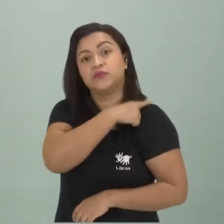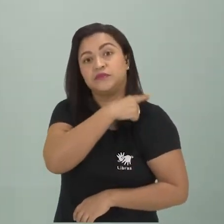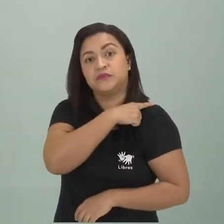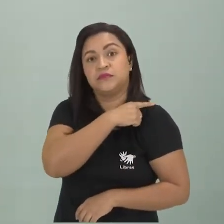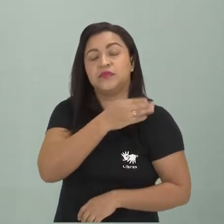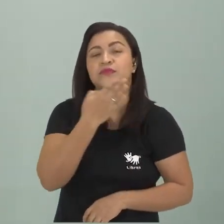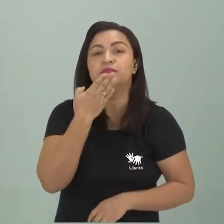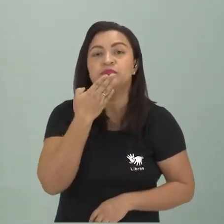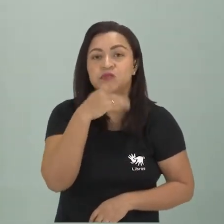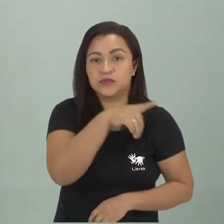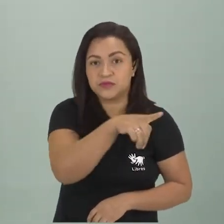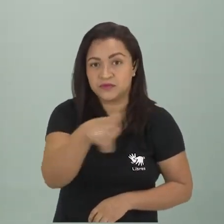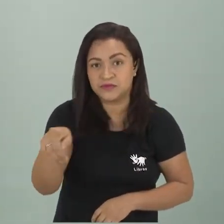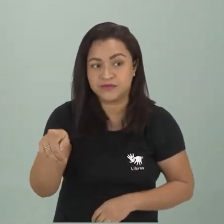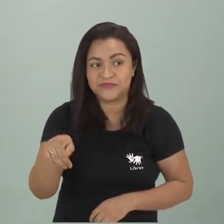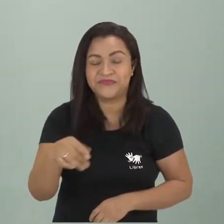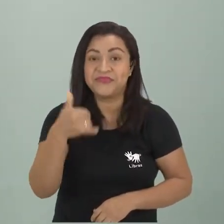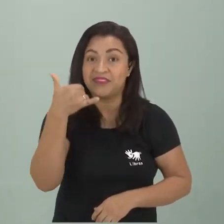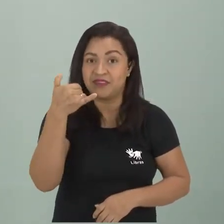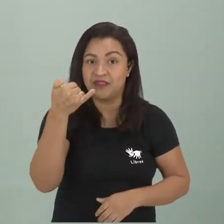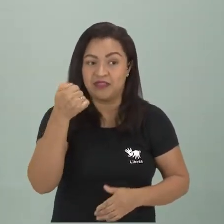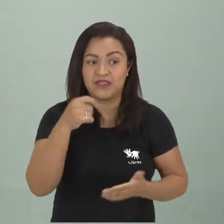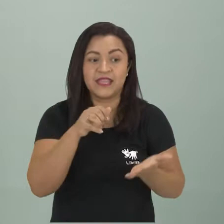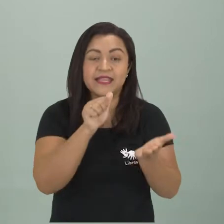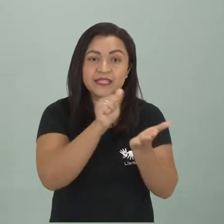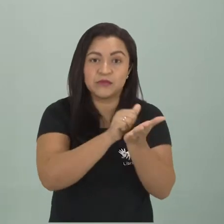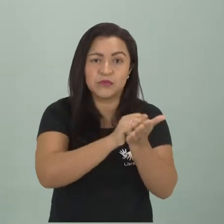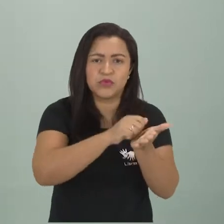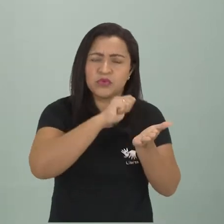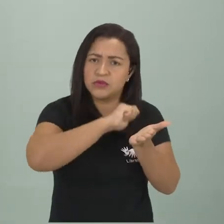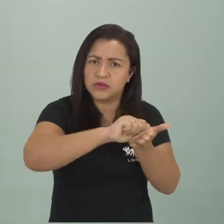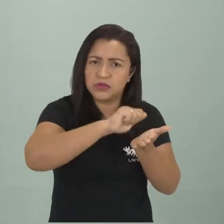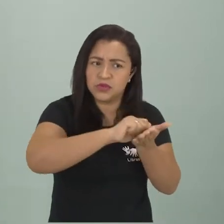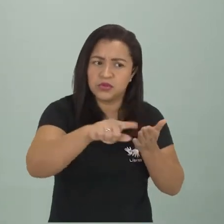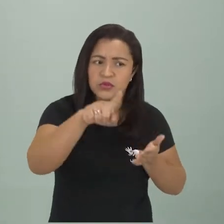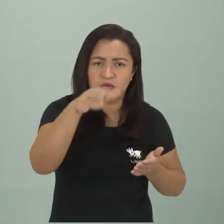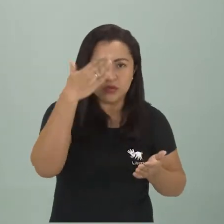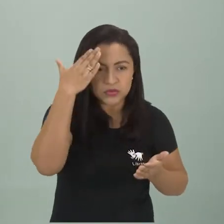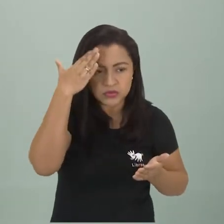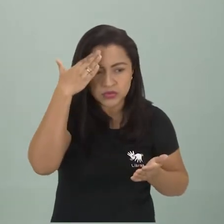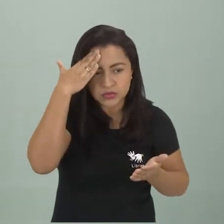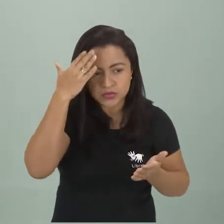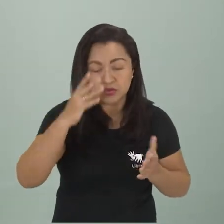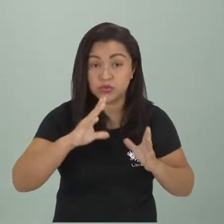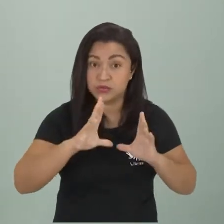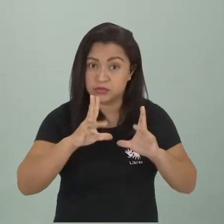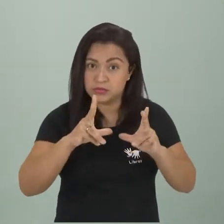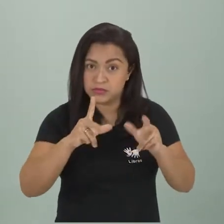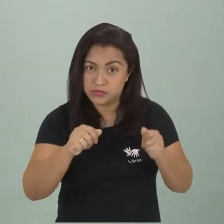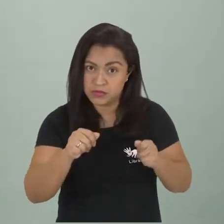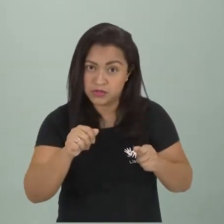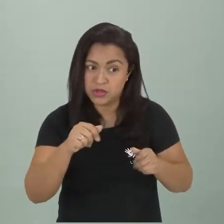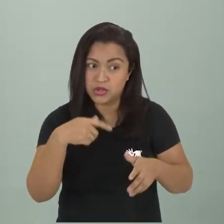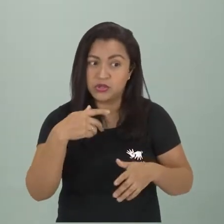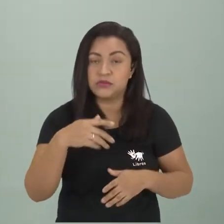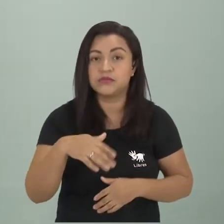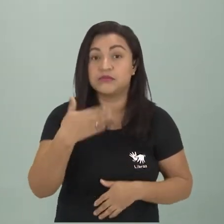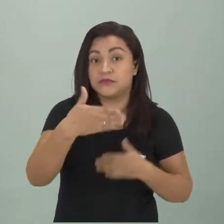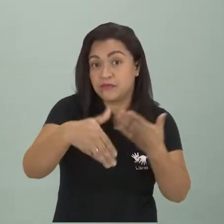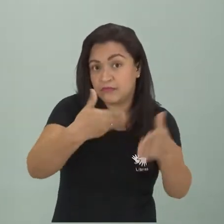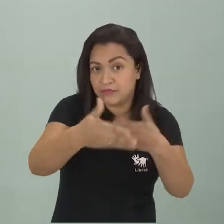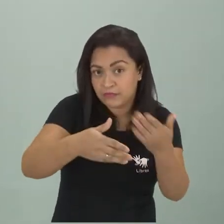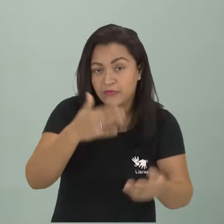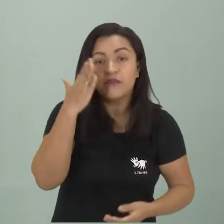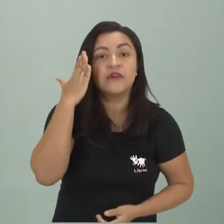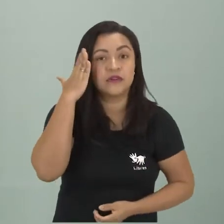para você, caneta e papel na mão, anote a sua compreensão, aquilo que você vai entender dessa nossa